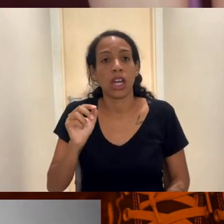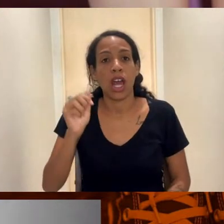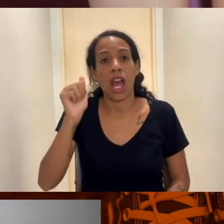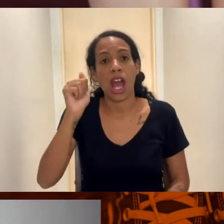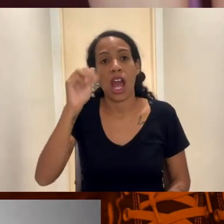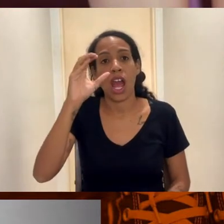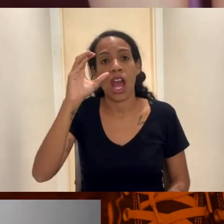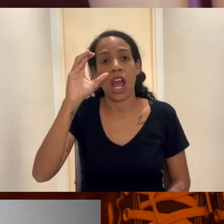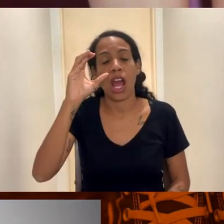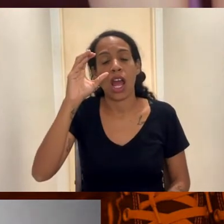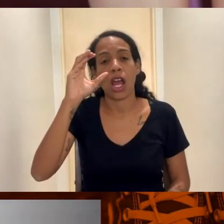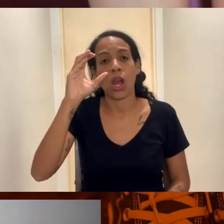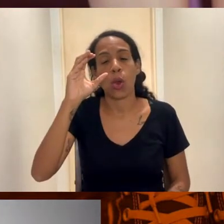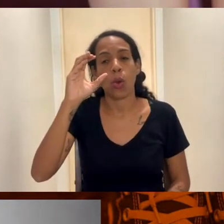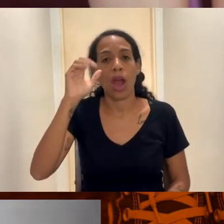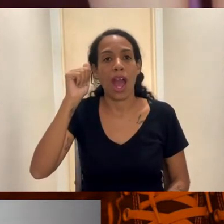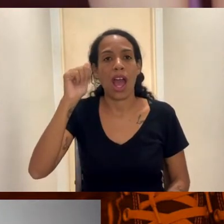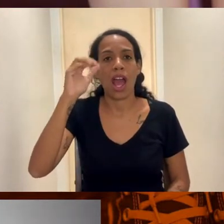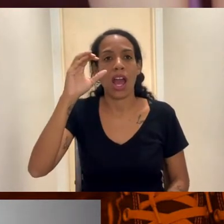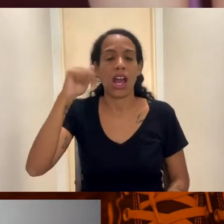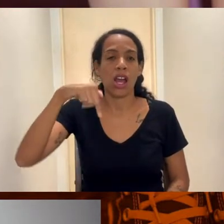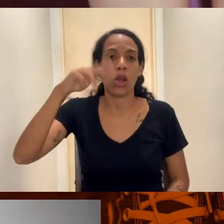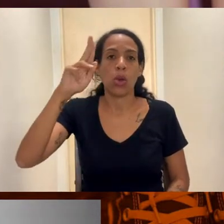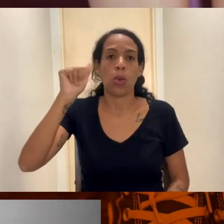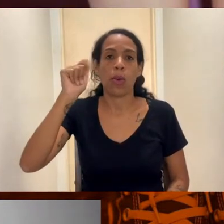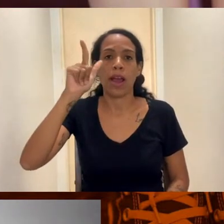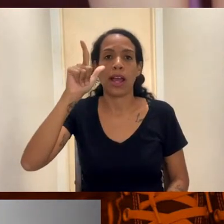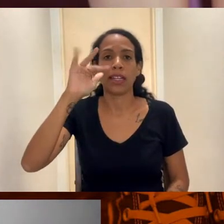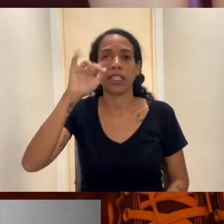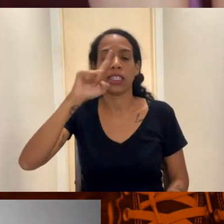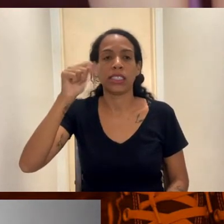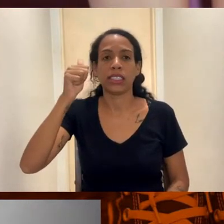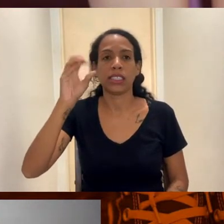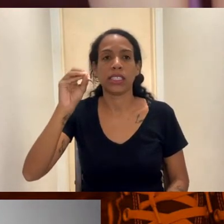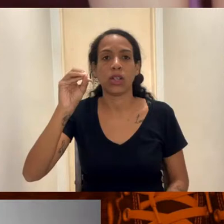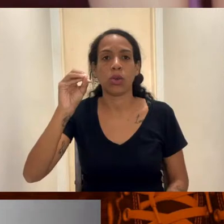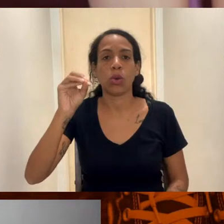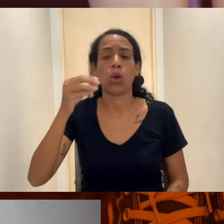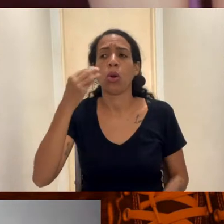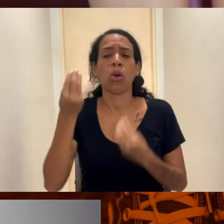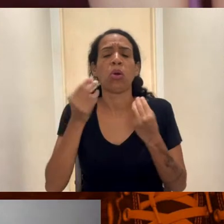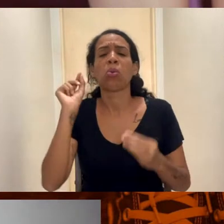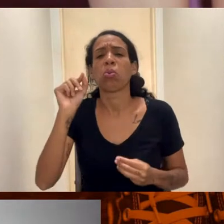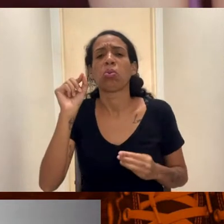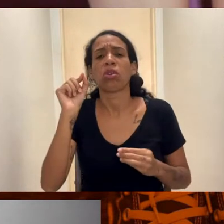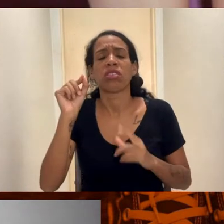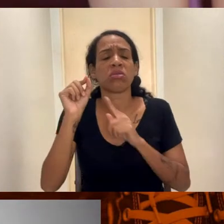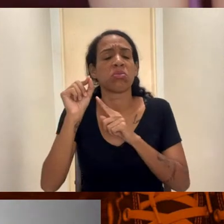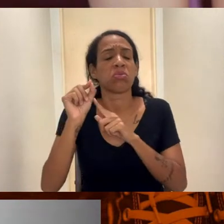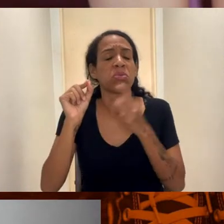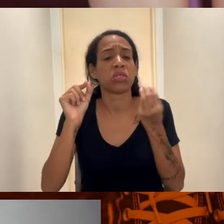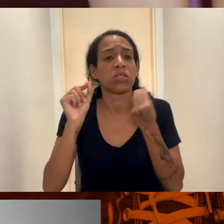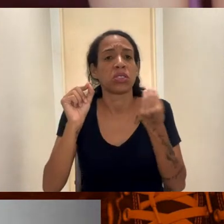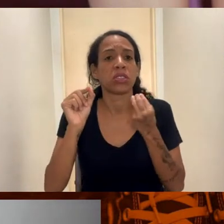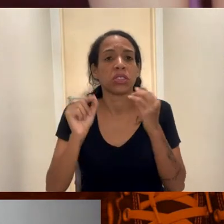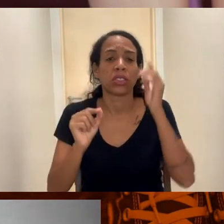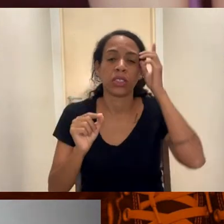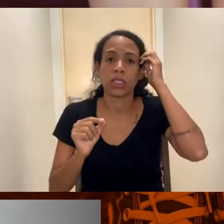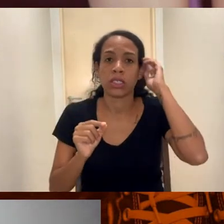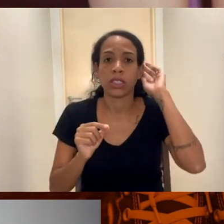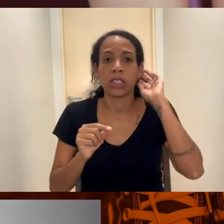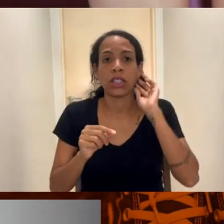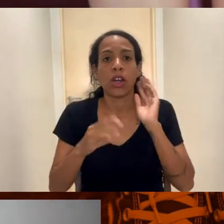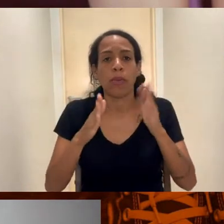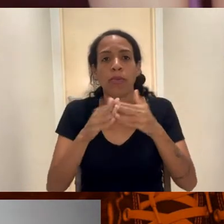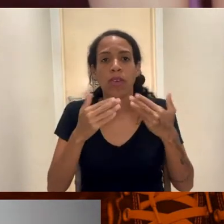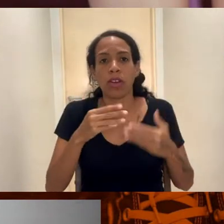pela socioeducação e qual é o papel da coalizão. Por favor, Thaís, antes de eu desligar meu microfone, só